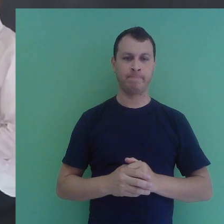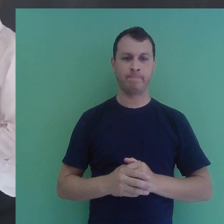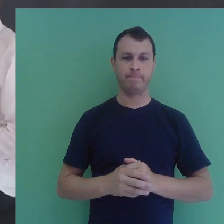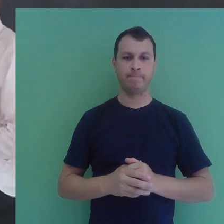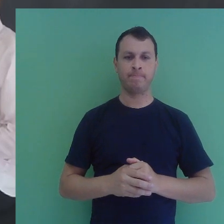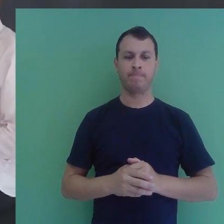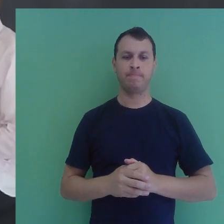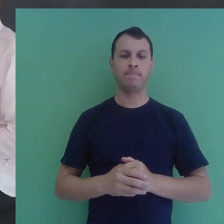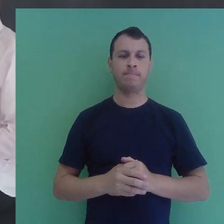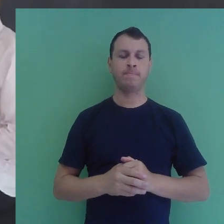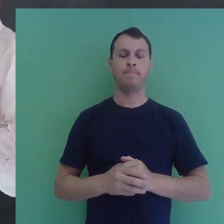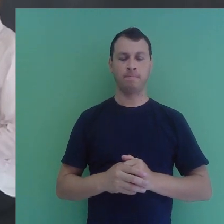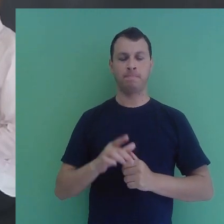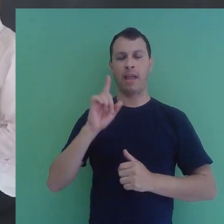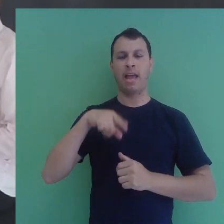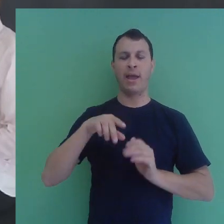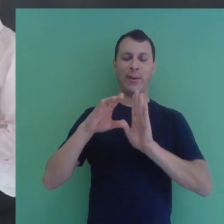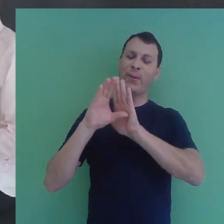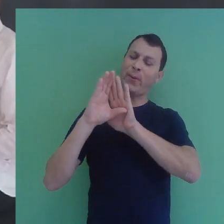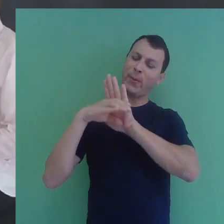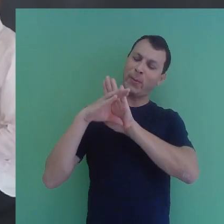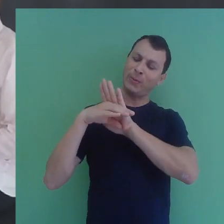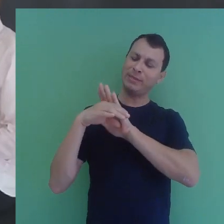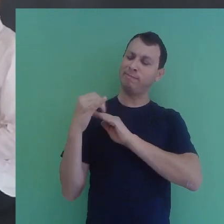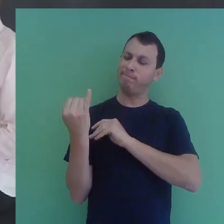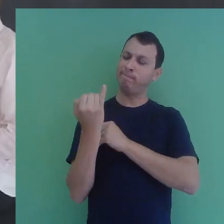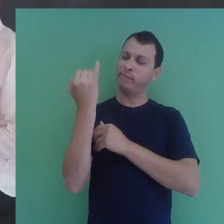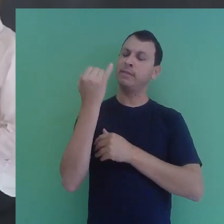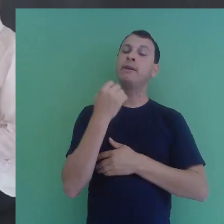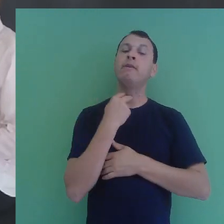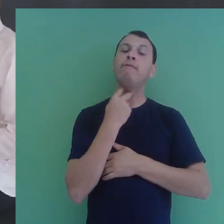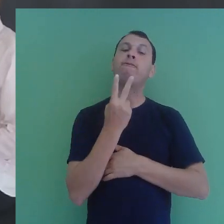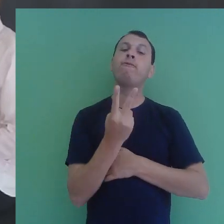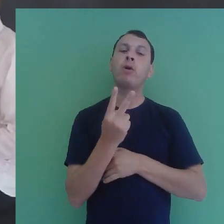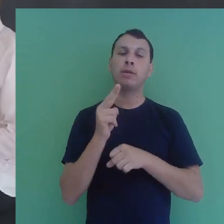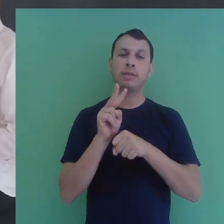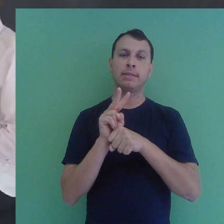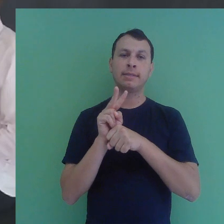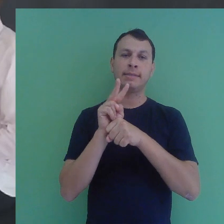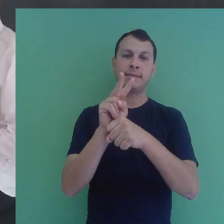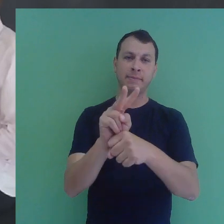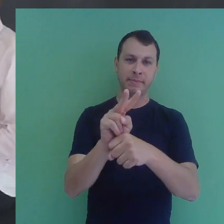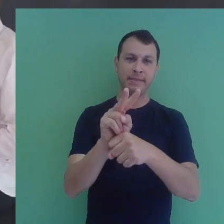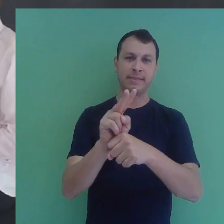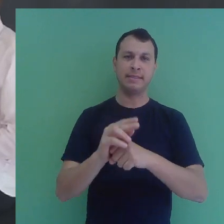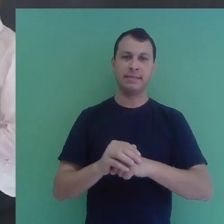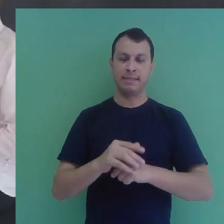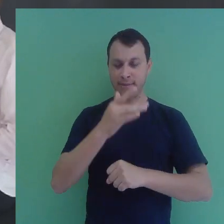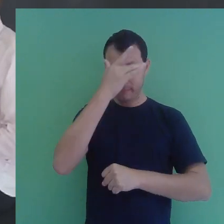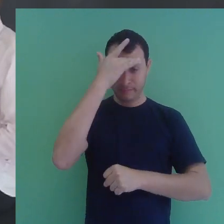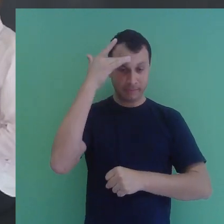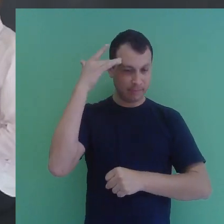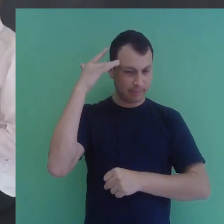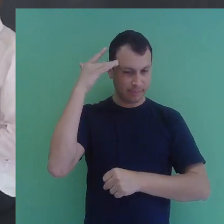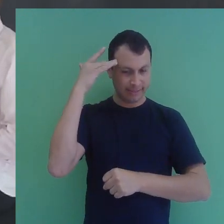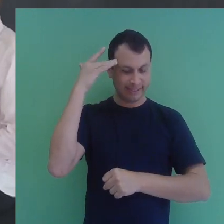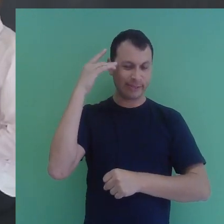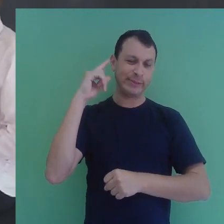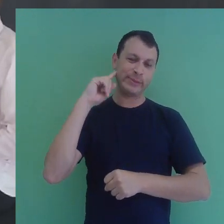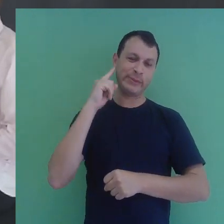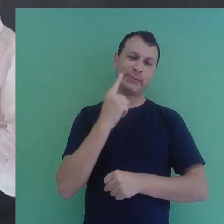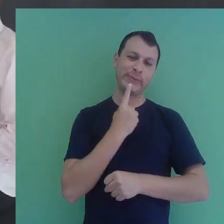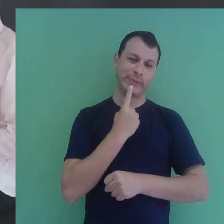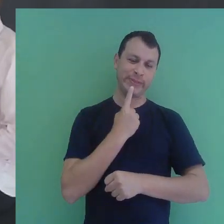E é um conceito interessante, sabe? De você emprestar a sua voz para quem é surdo, né? Para quem não se comunica